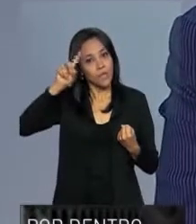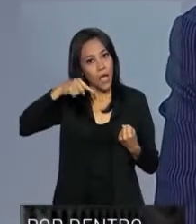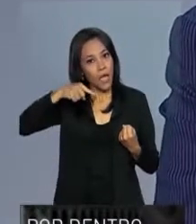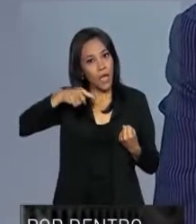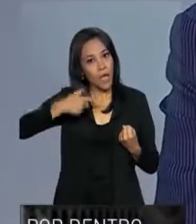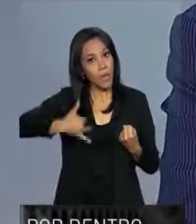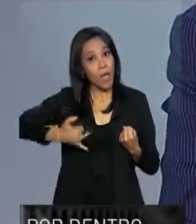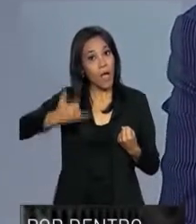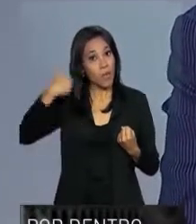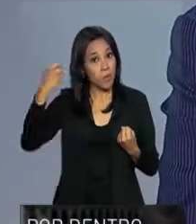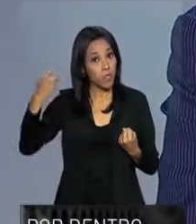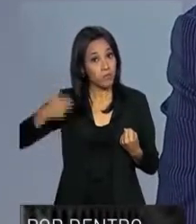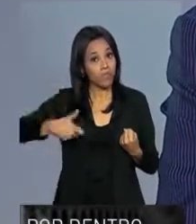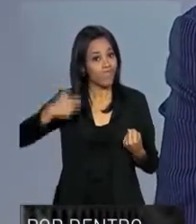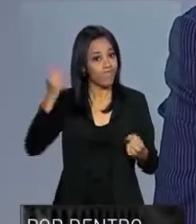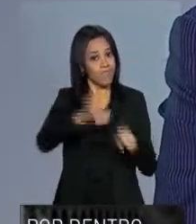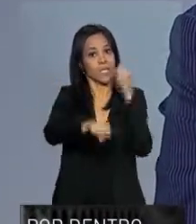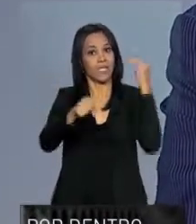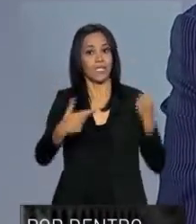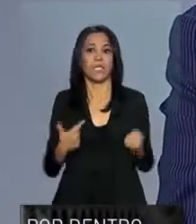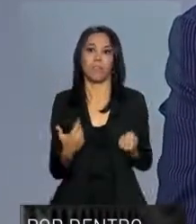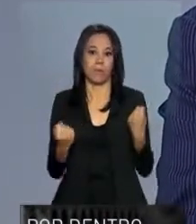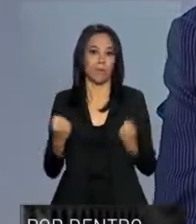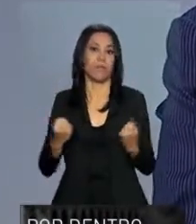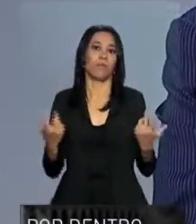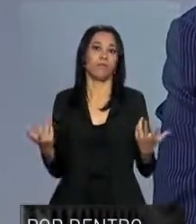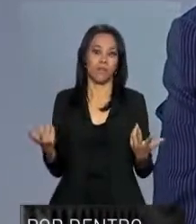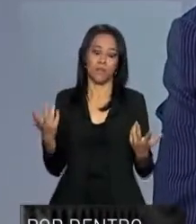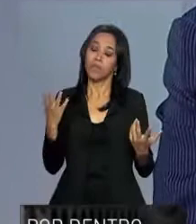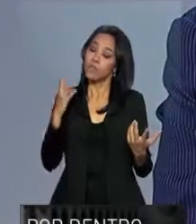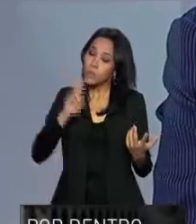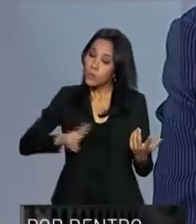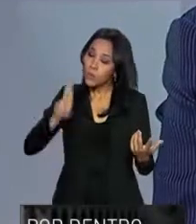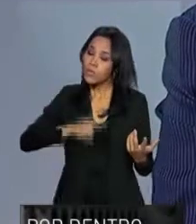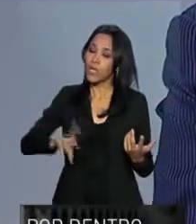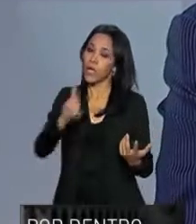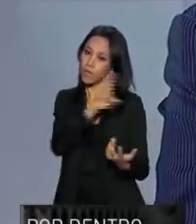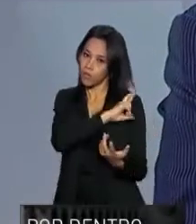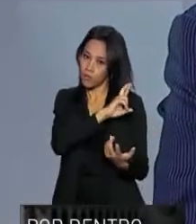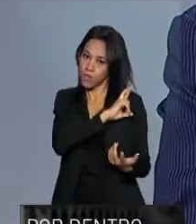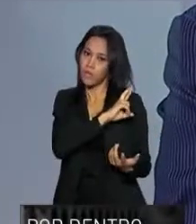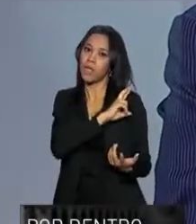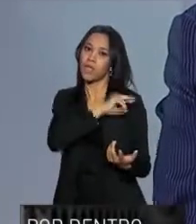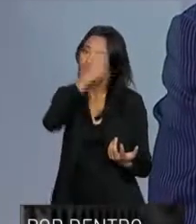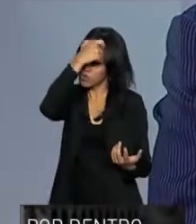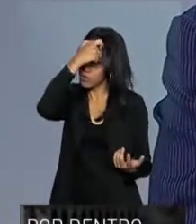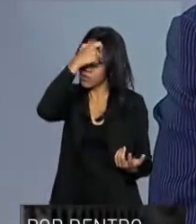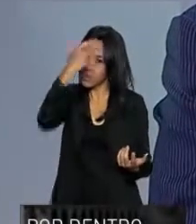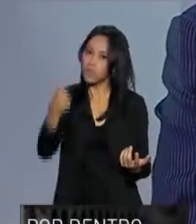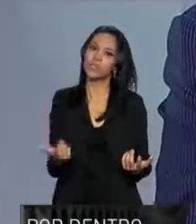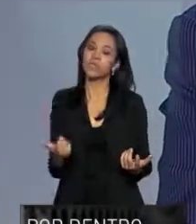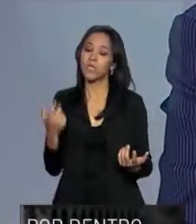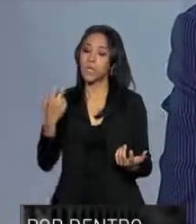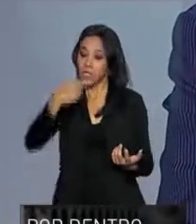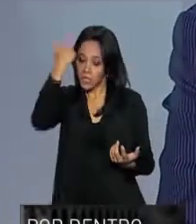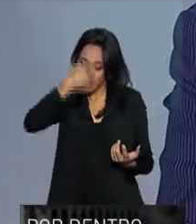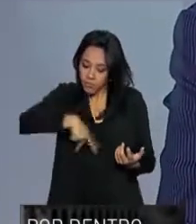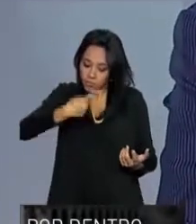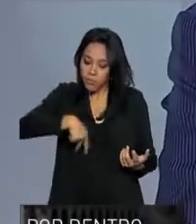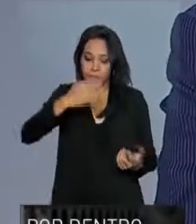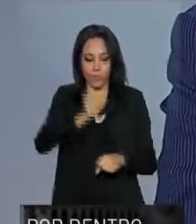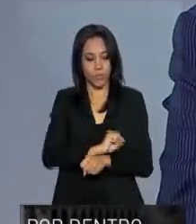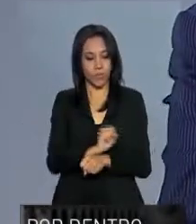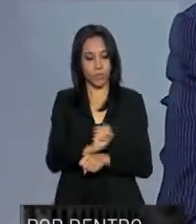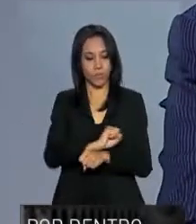arma letal e que ele tenha consciência de que ele use com responsabilidade que ele saiba que a sua condução poderá assim